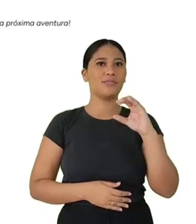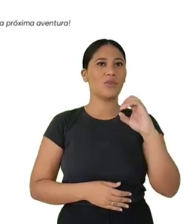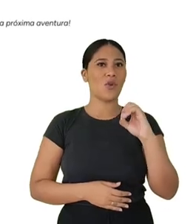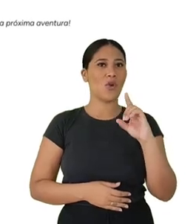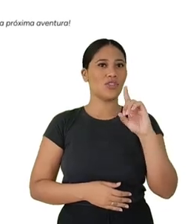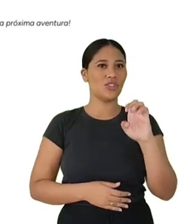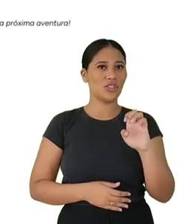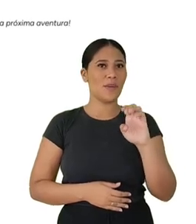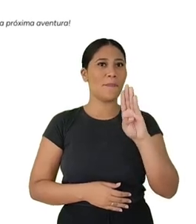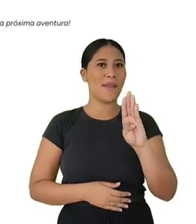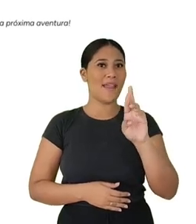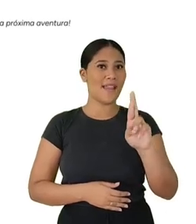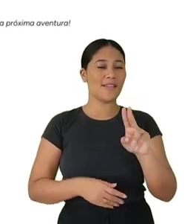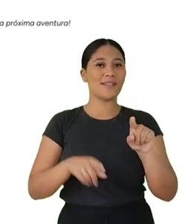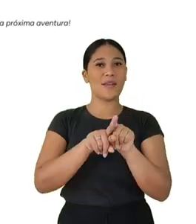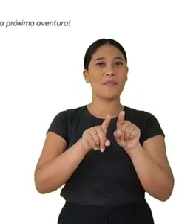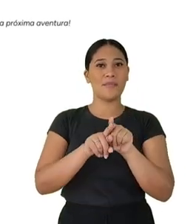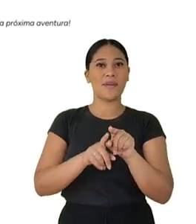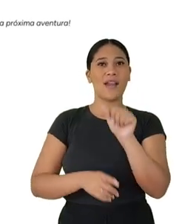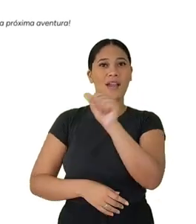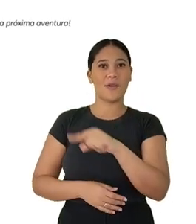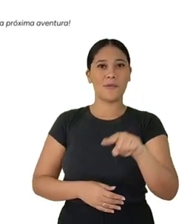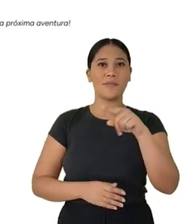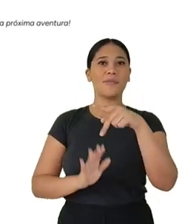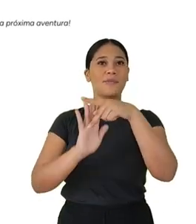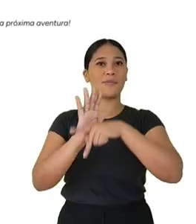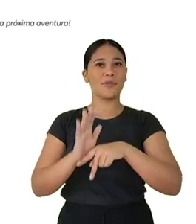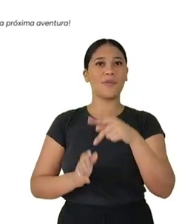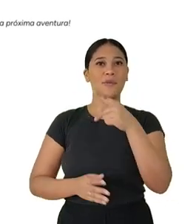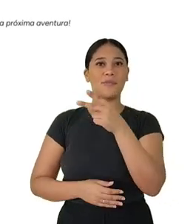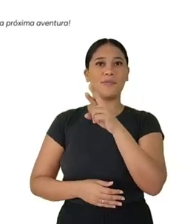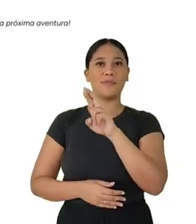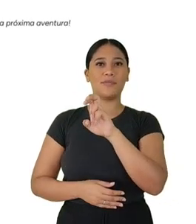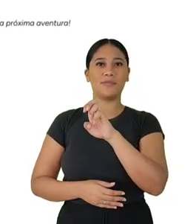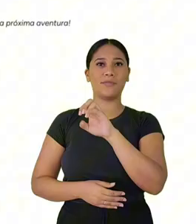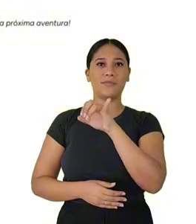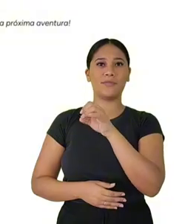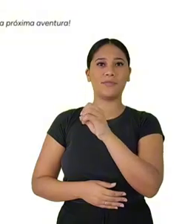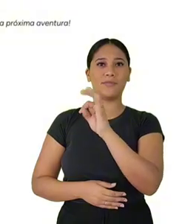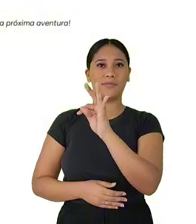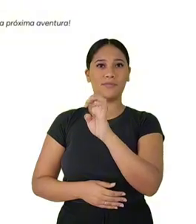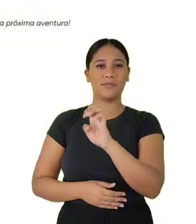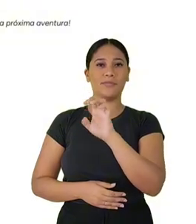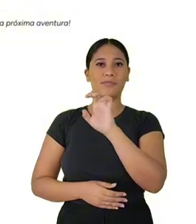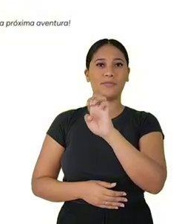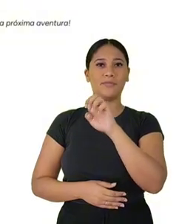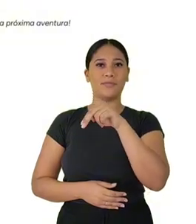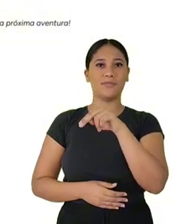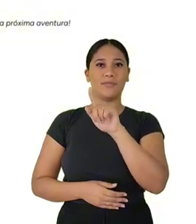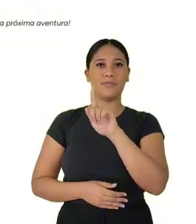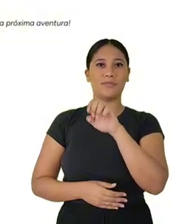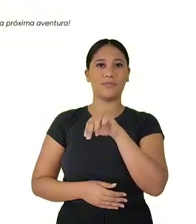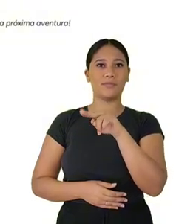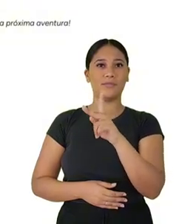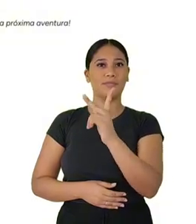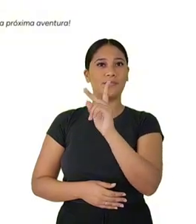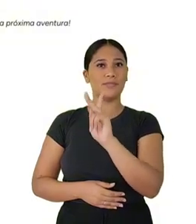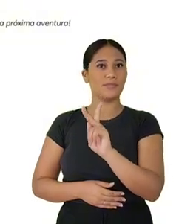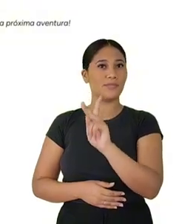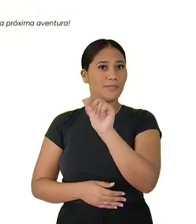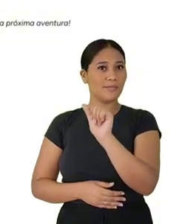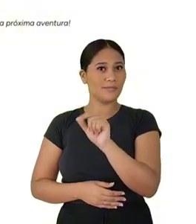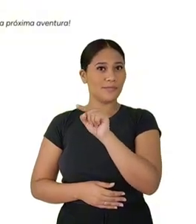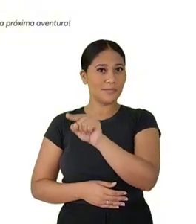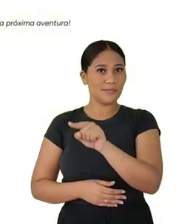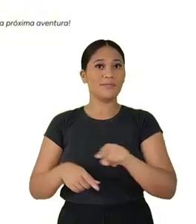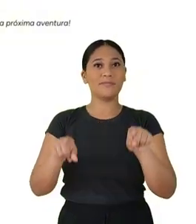pode explicar como eles funcionam. Agora é só marcar a @picodebr e Projeto Engenhoca